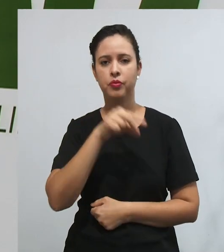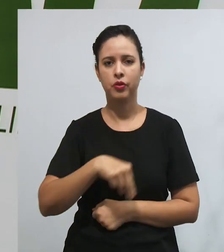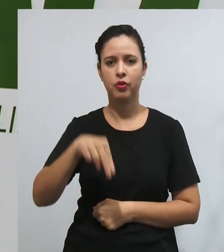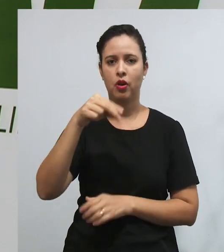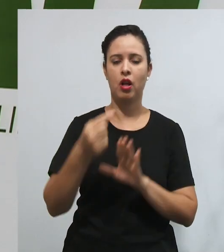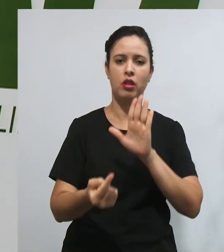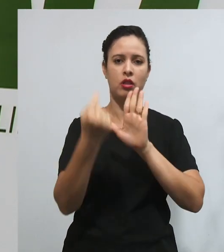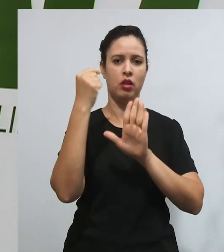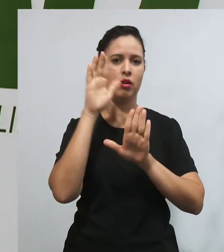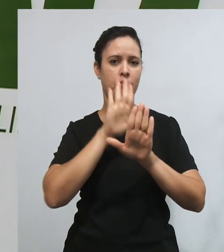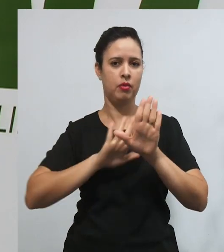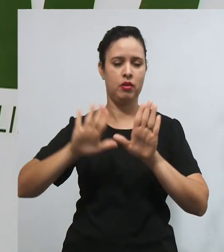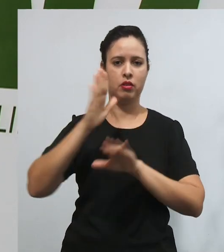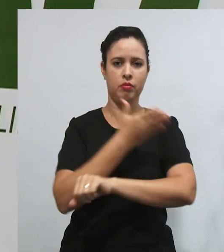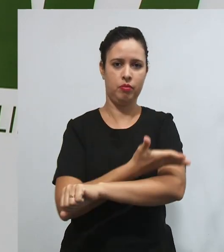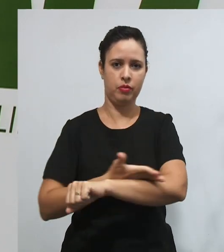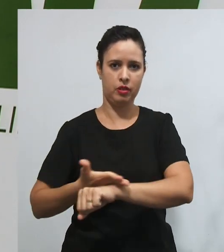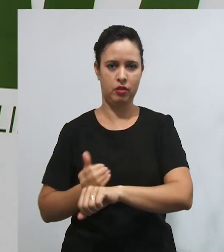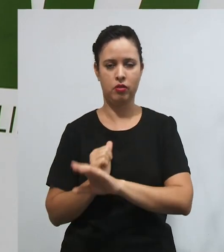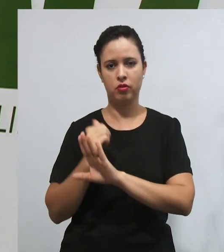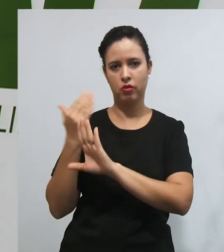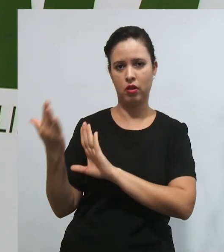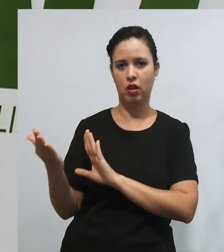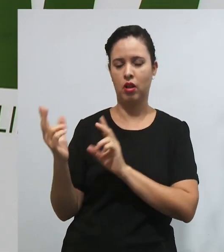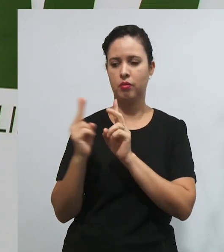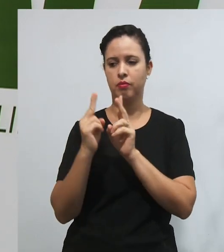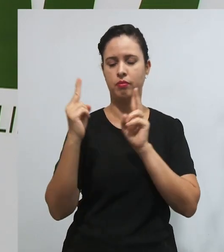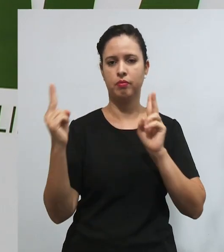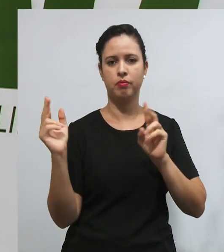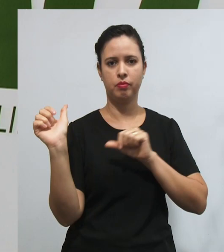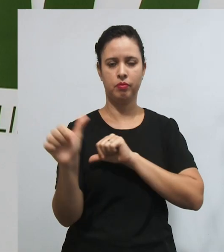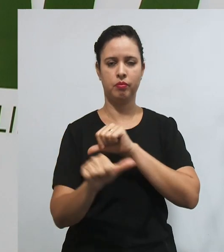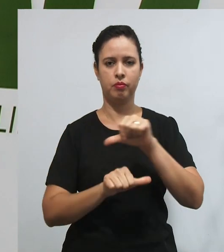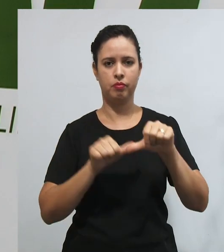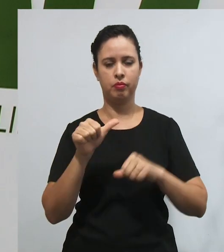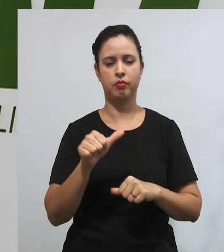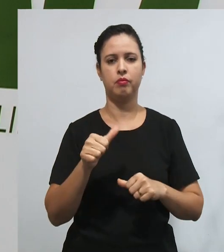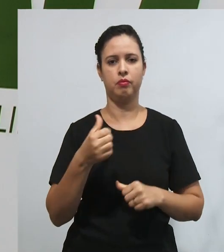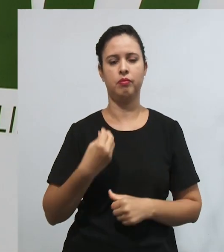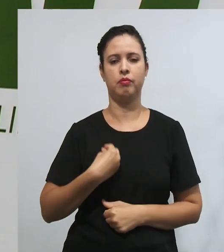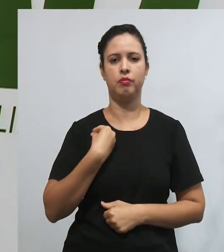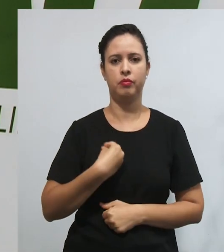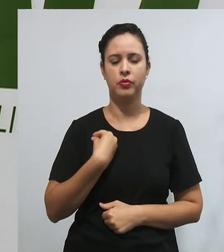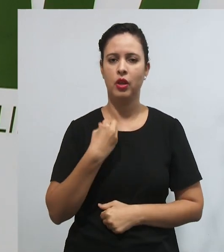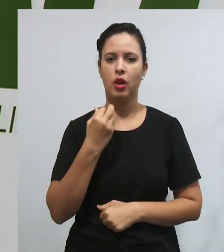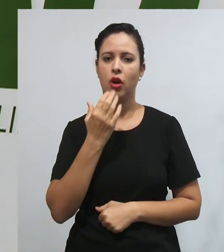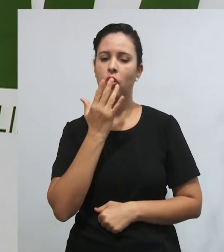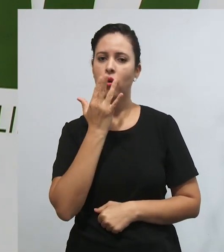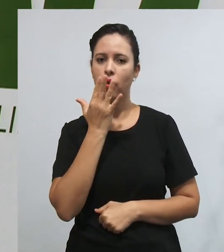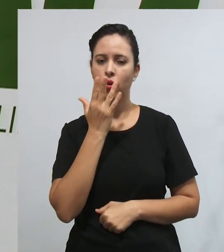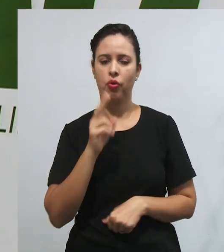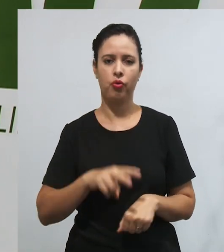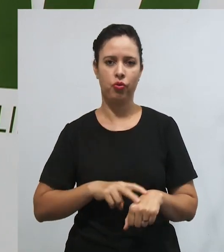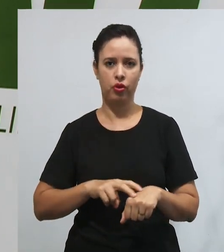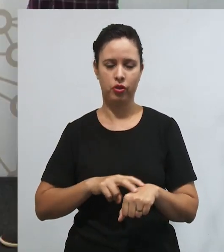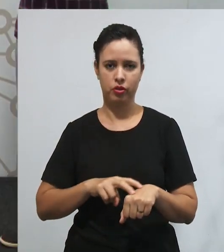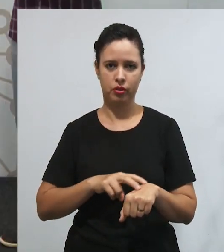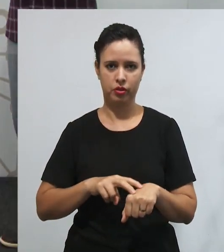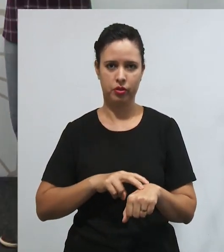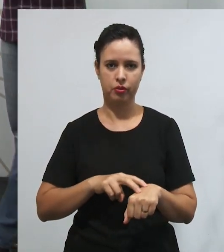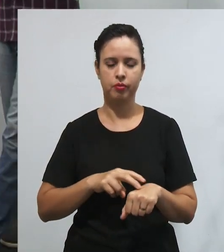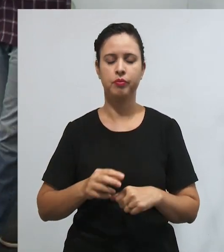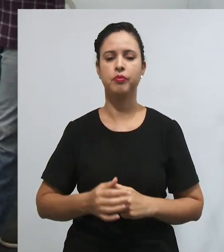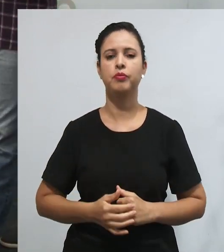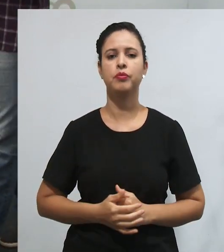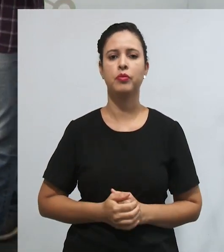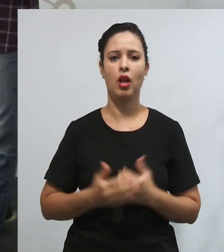parede branca. Do meu lado esquerdo, as palavras EAD, mudando realidades, na cor verde e no tamanho grande.